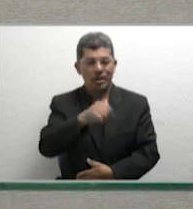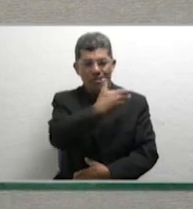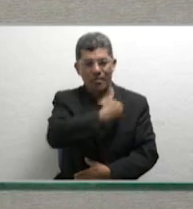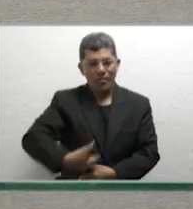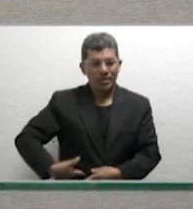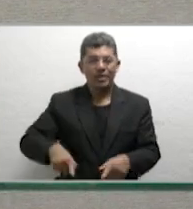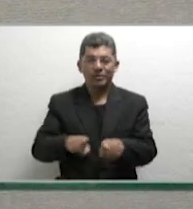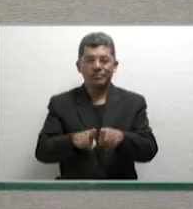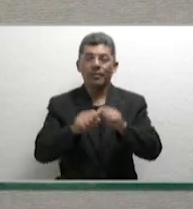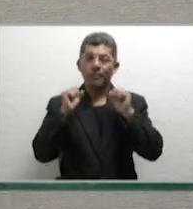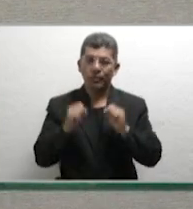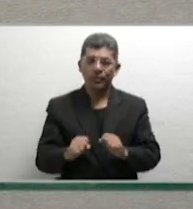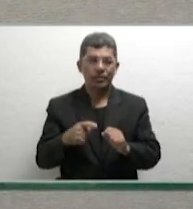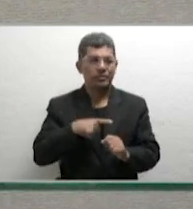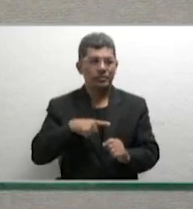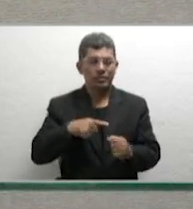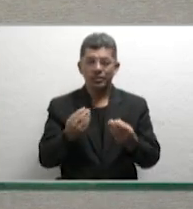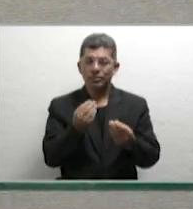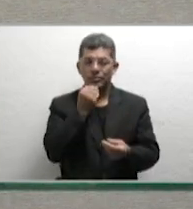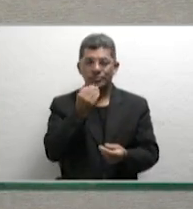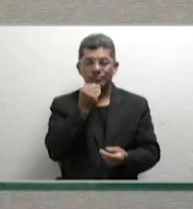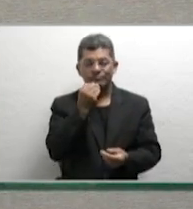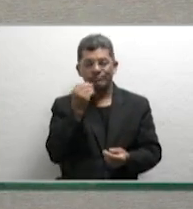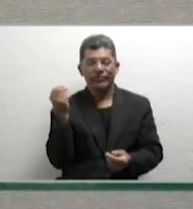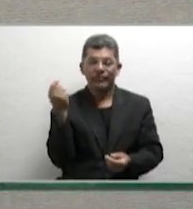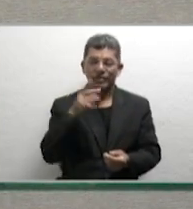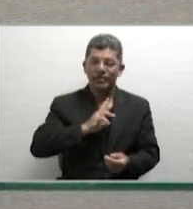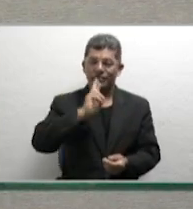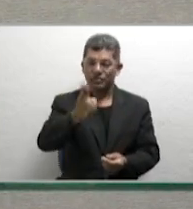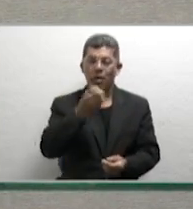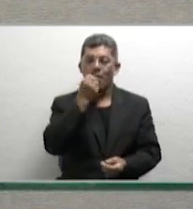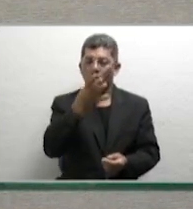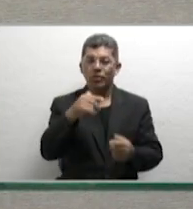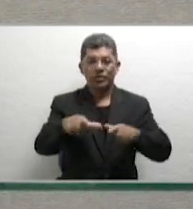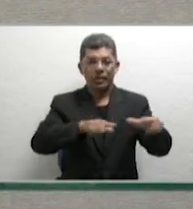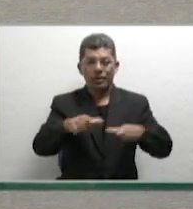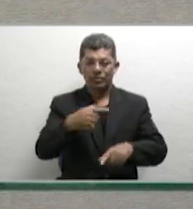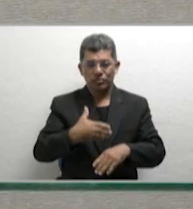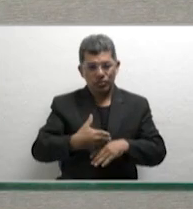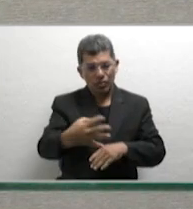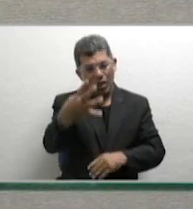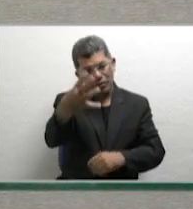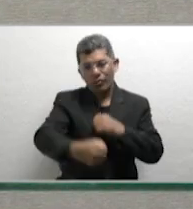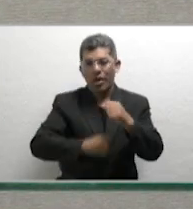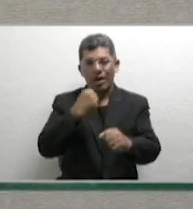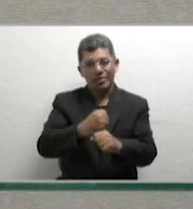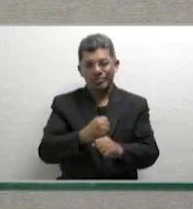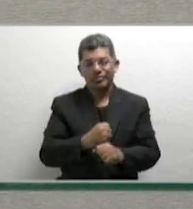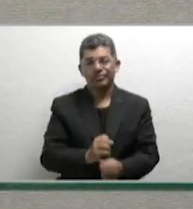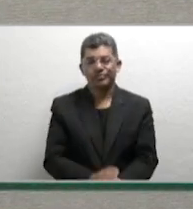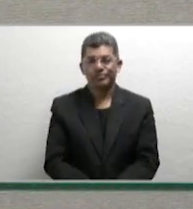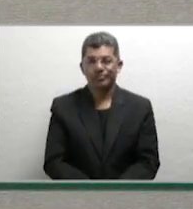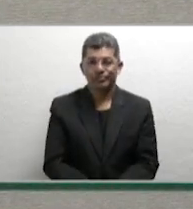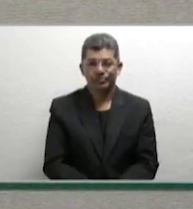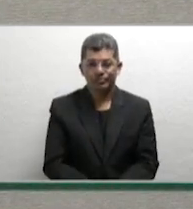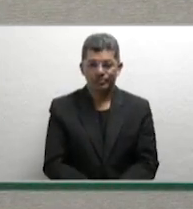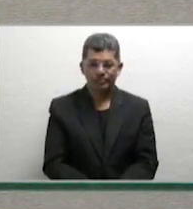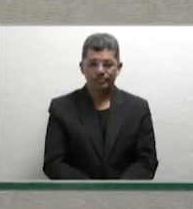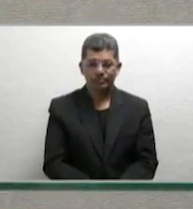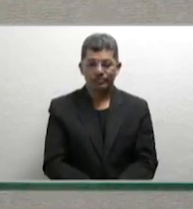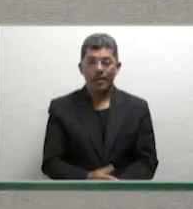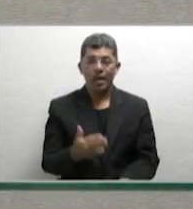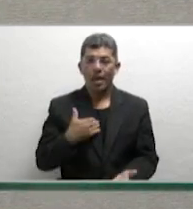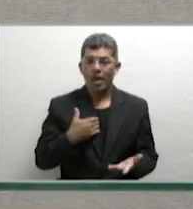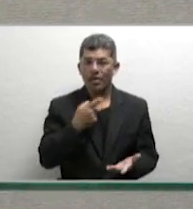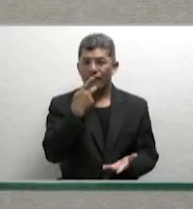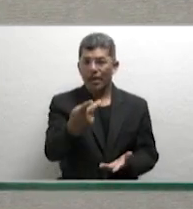pública, de poder ter essa oportunidade que vai resultar em muito trabalho durante os próximos 4 anos. Eu iria